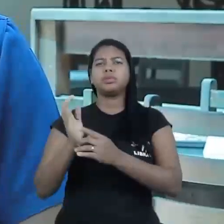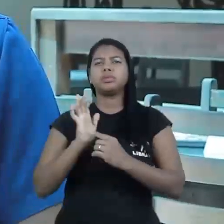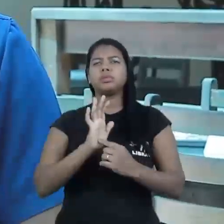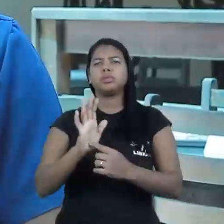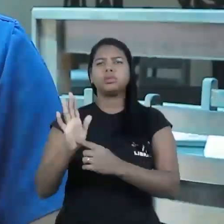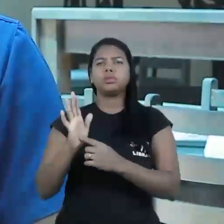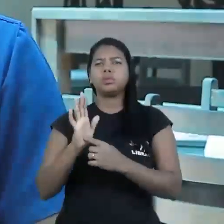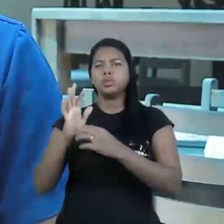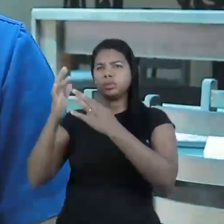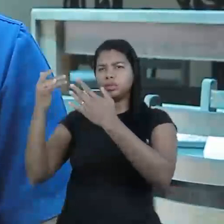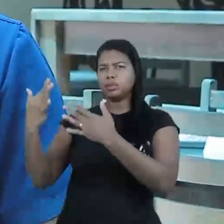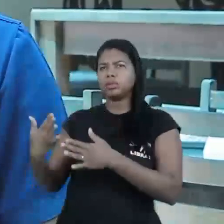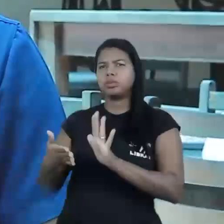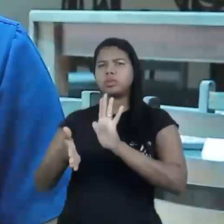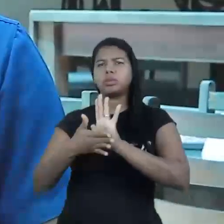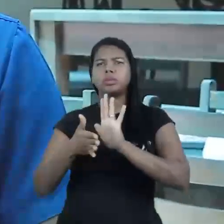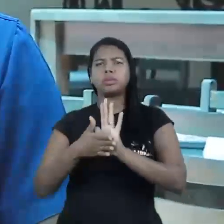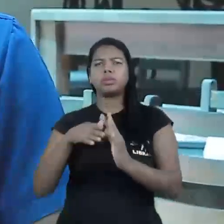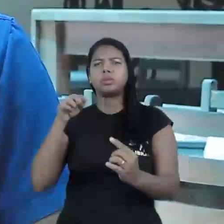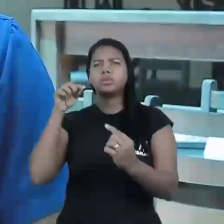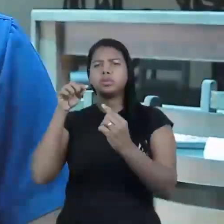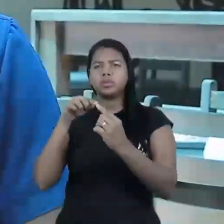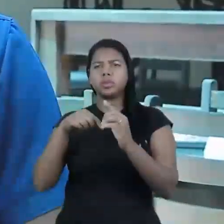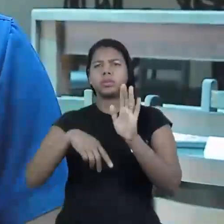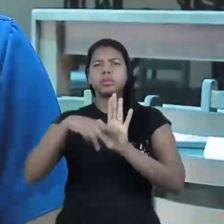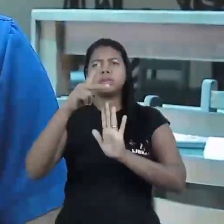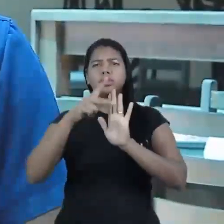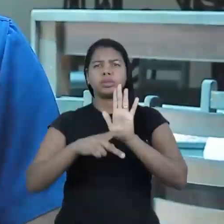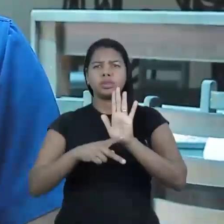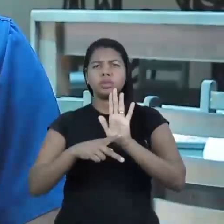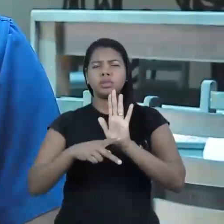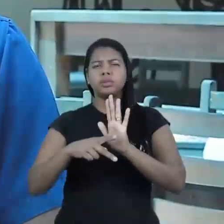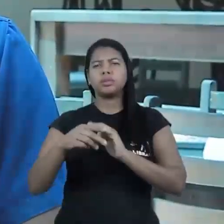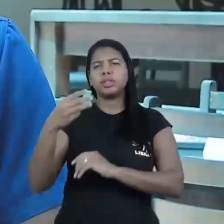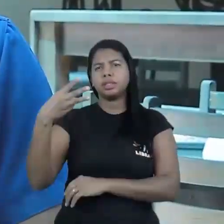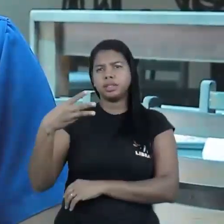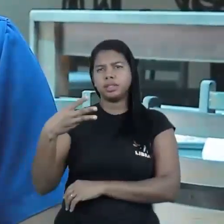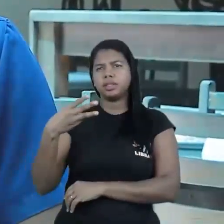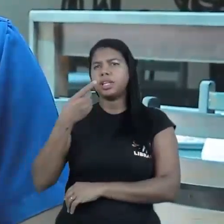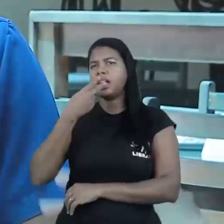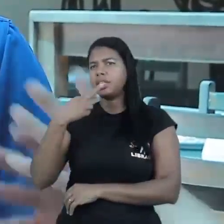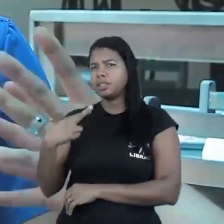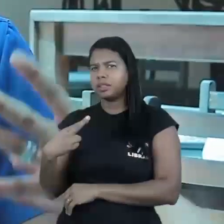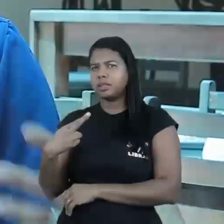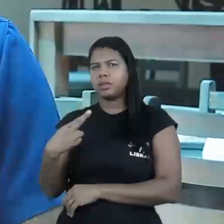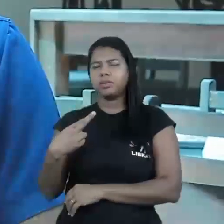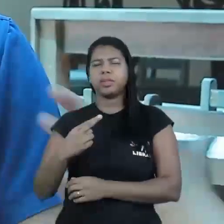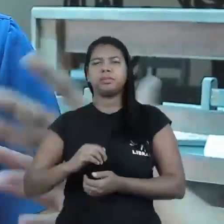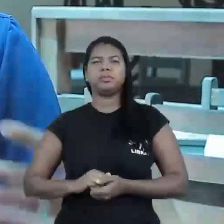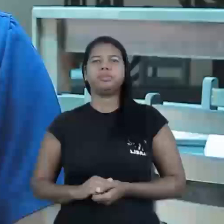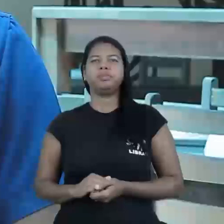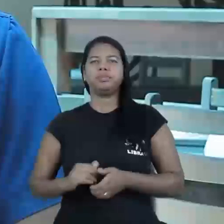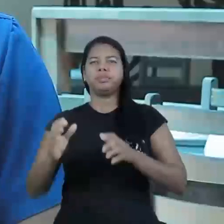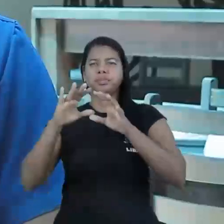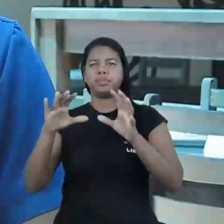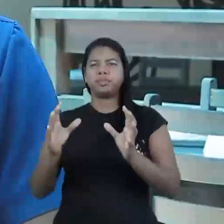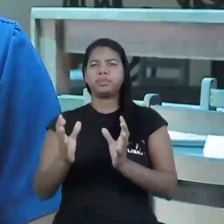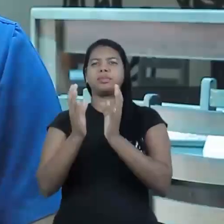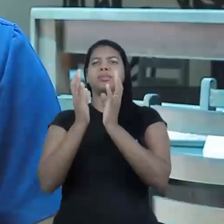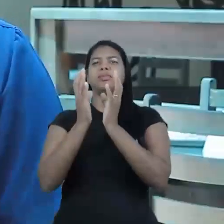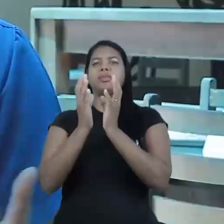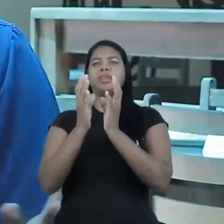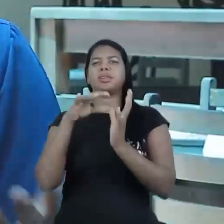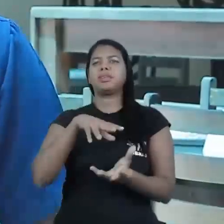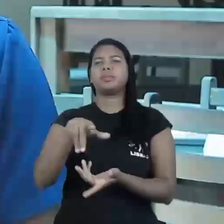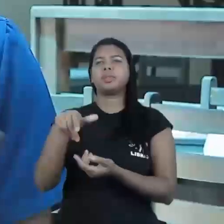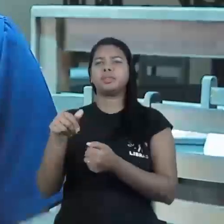passaram para a gente a proposta de fazer o nosso cardápio em 3 idiomas para a Copa do Mundo. Perfeito, né? Para poder atender a esse público